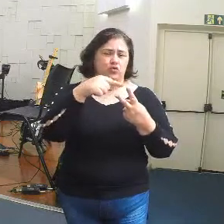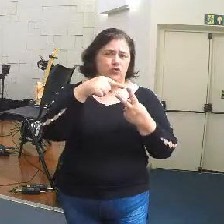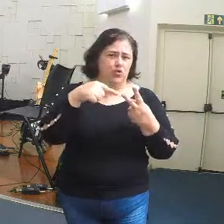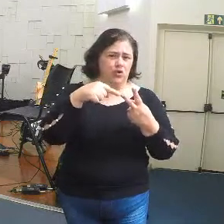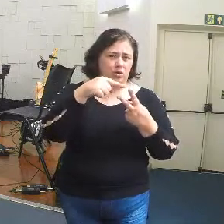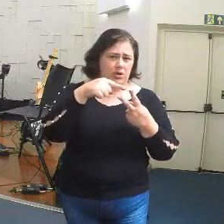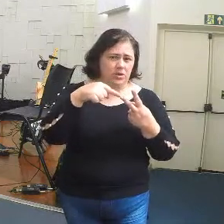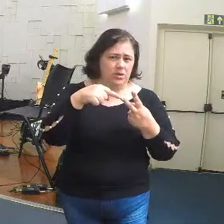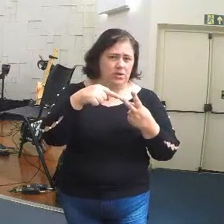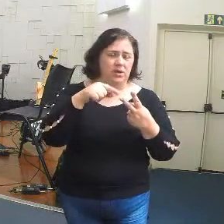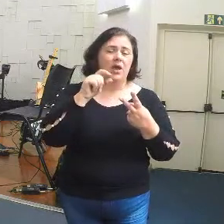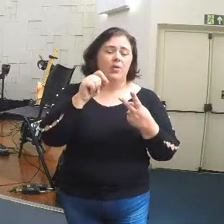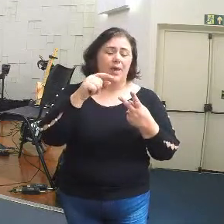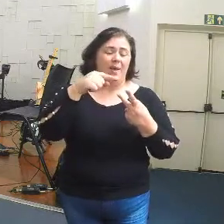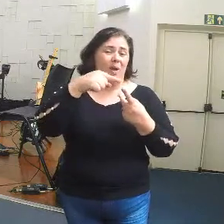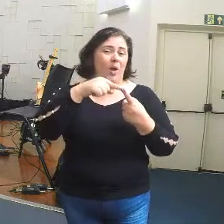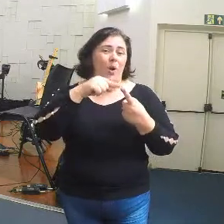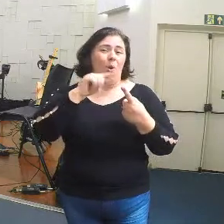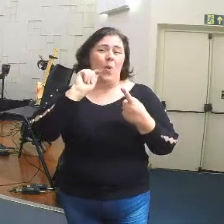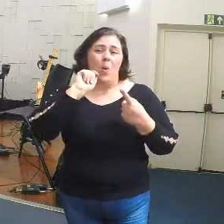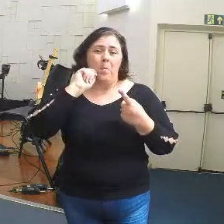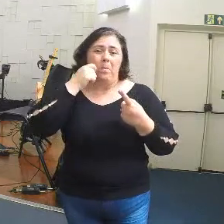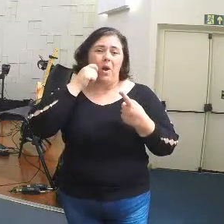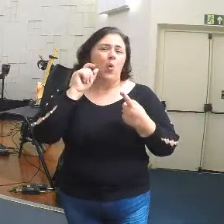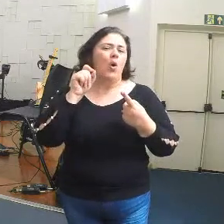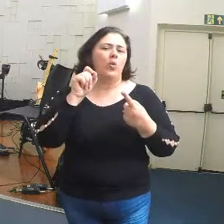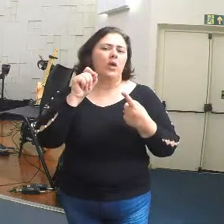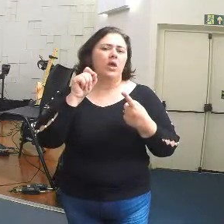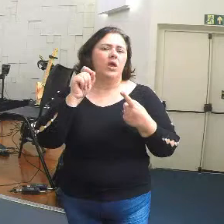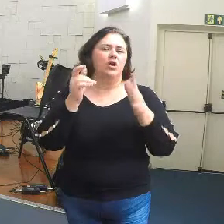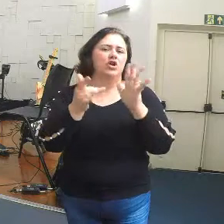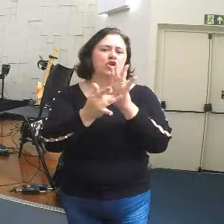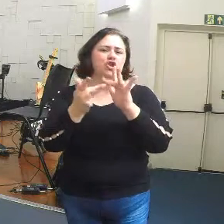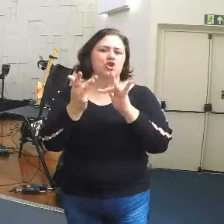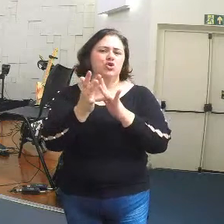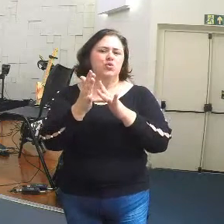mensagem. O pão está dizendo que Jesus encarnou.